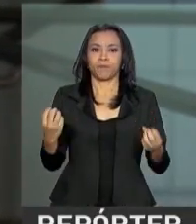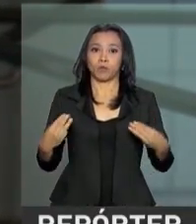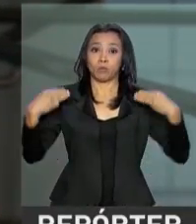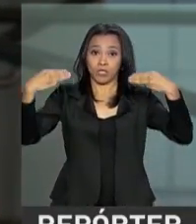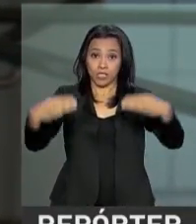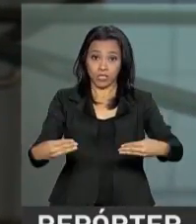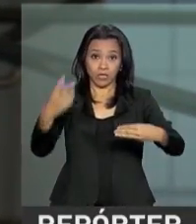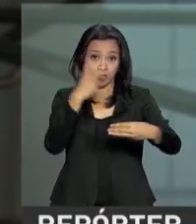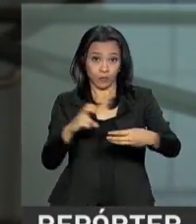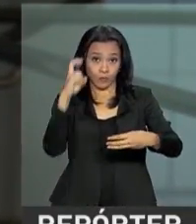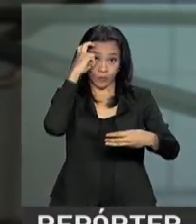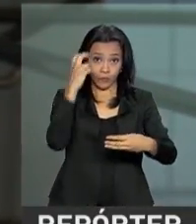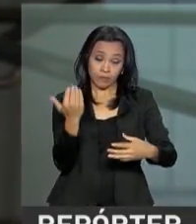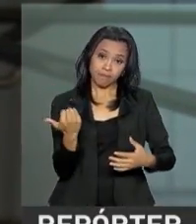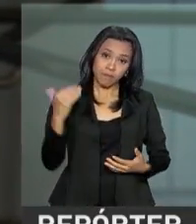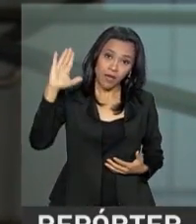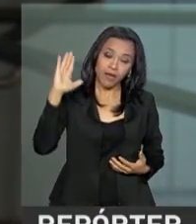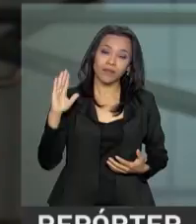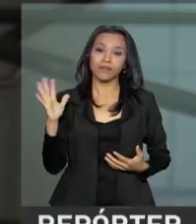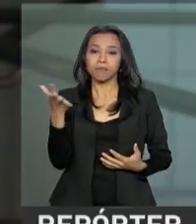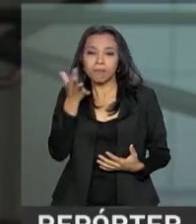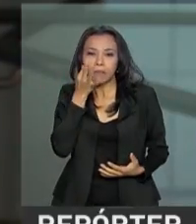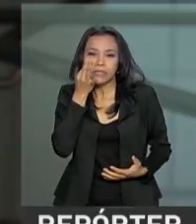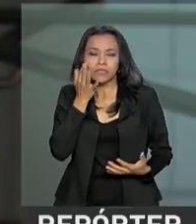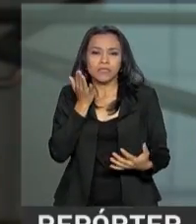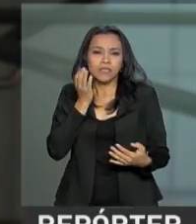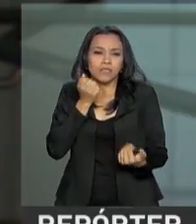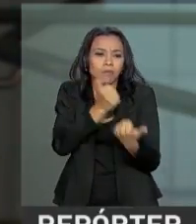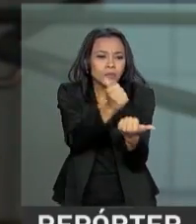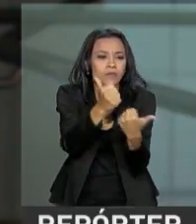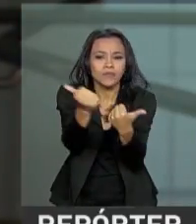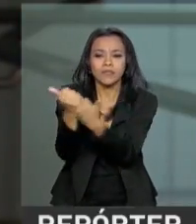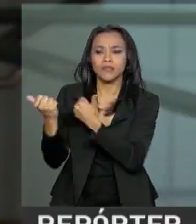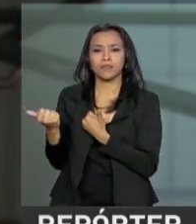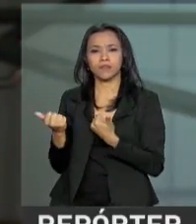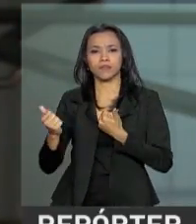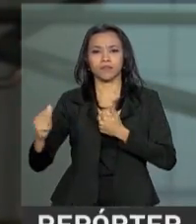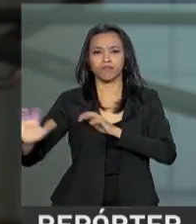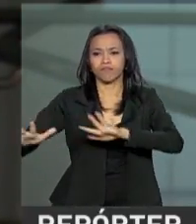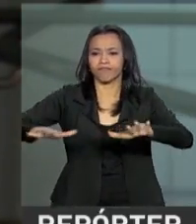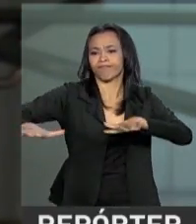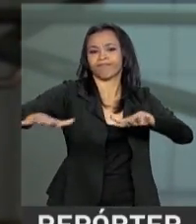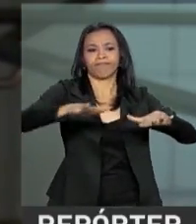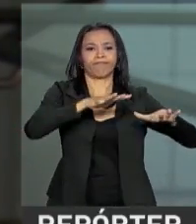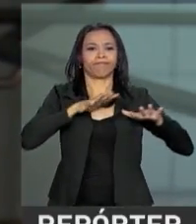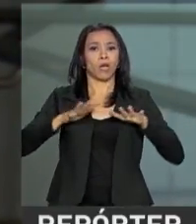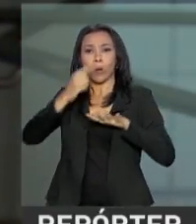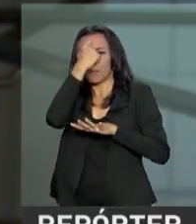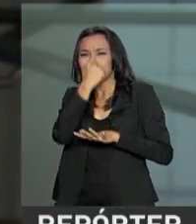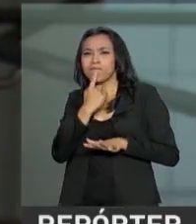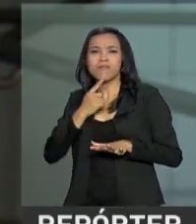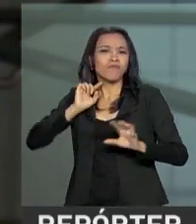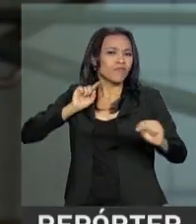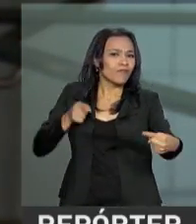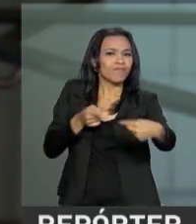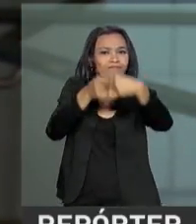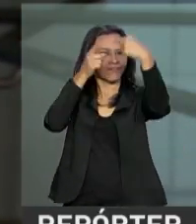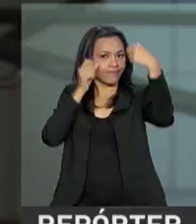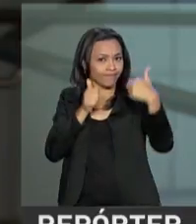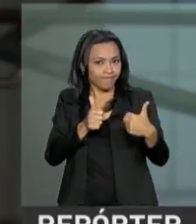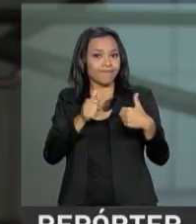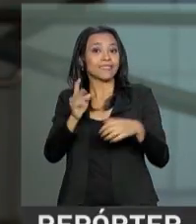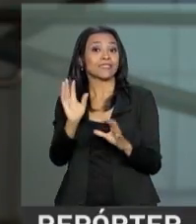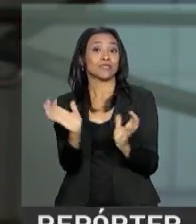torná-lo muito mais presente, muito mais dinâmico, muito mais realizador, com perfil essencialmente